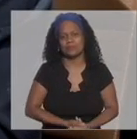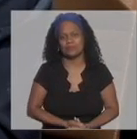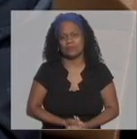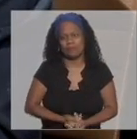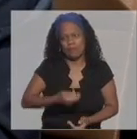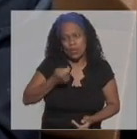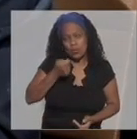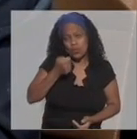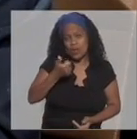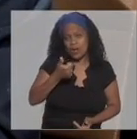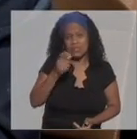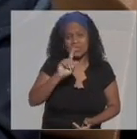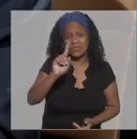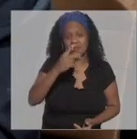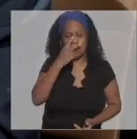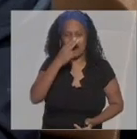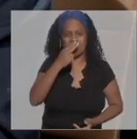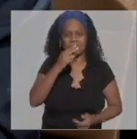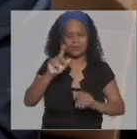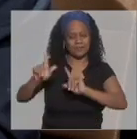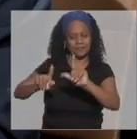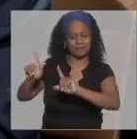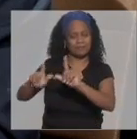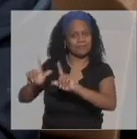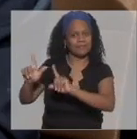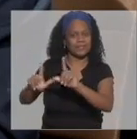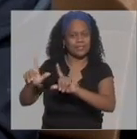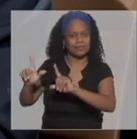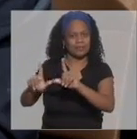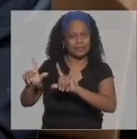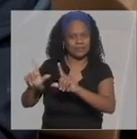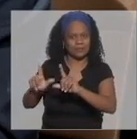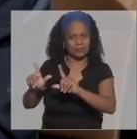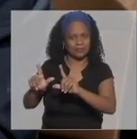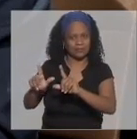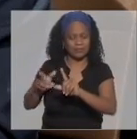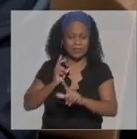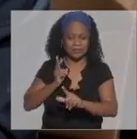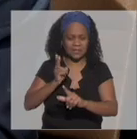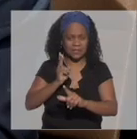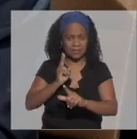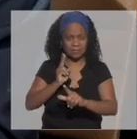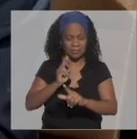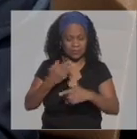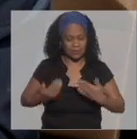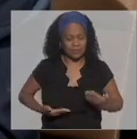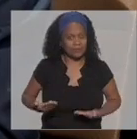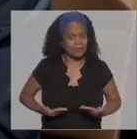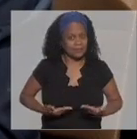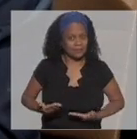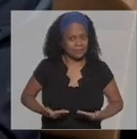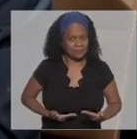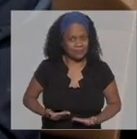quase figuração e extremamente estereotipados né